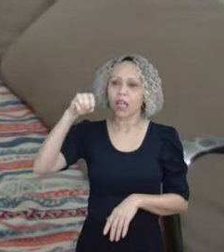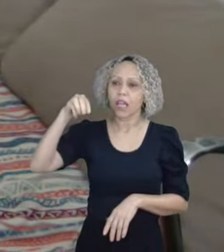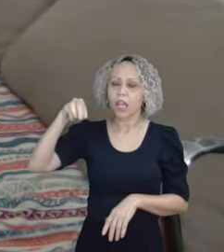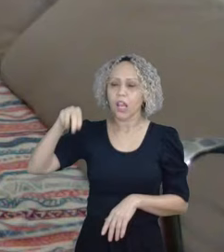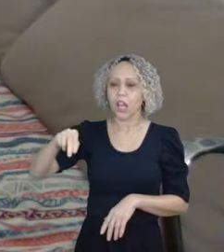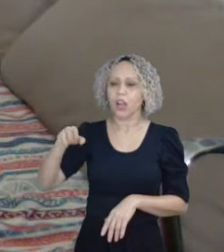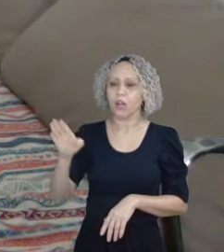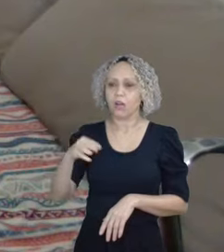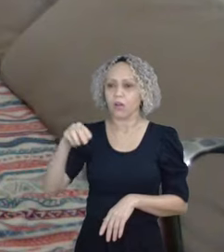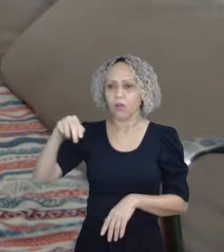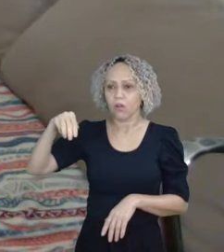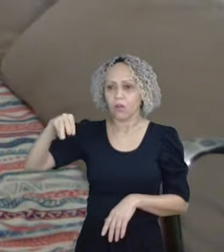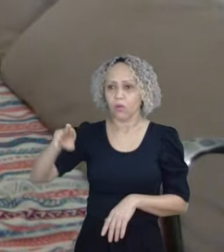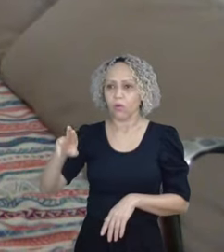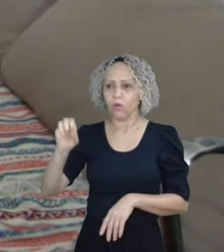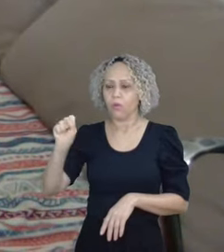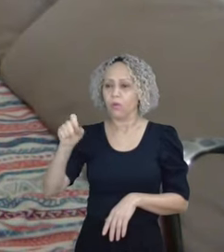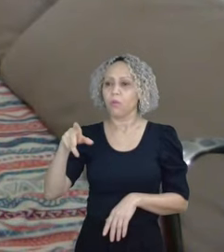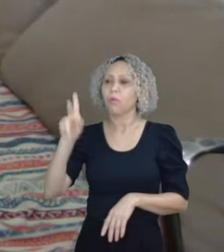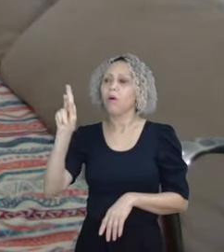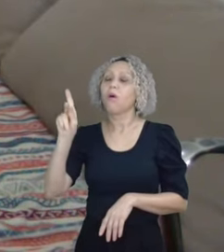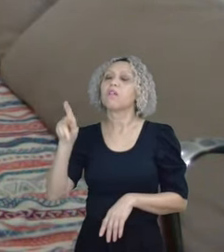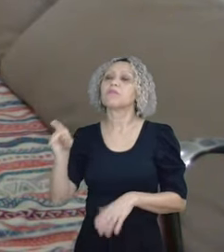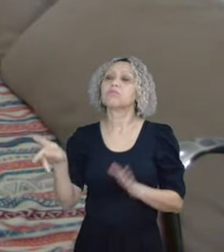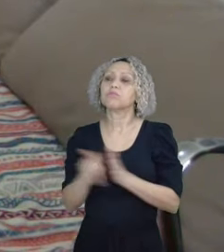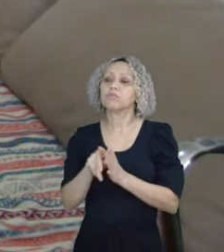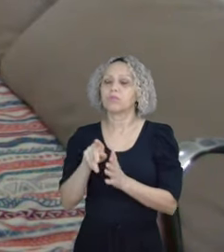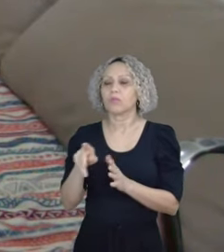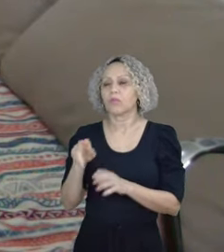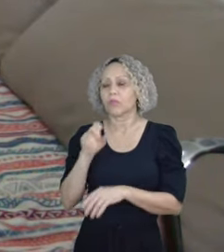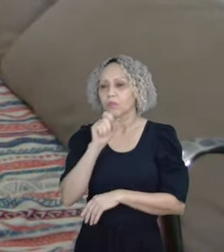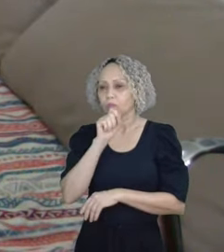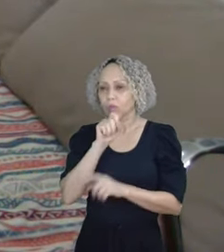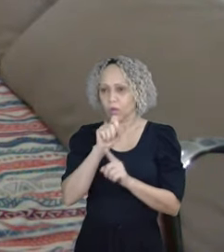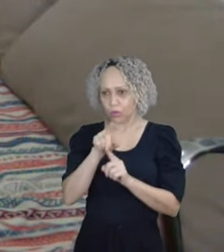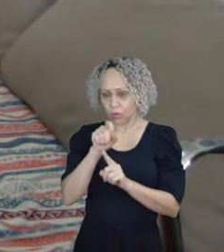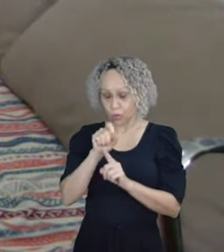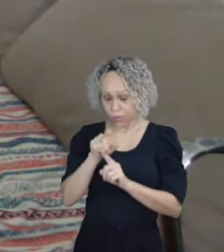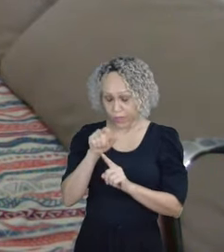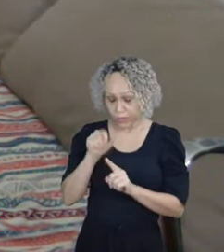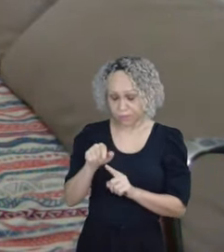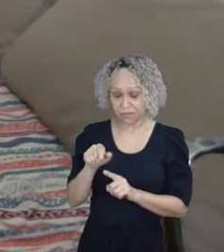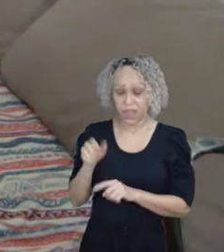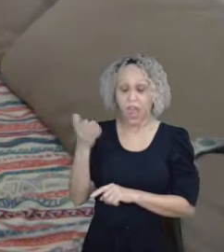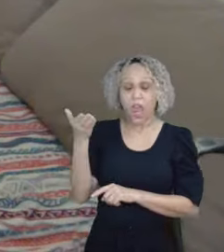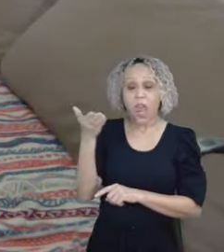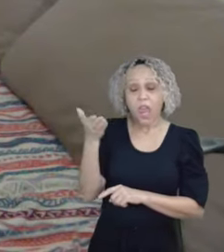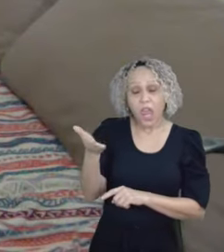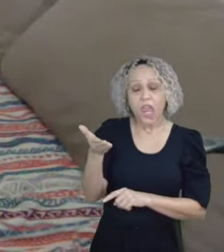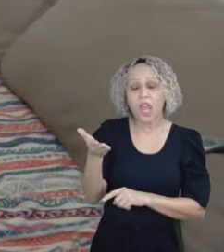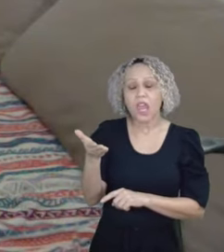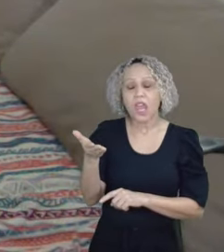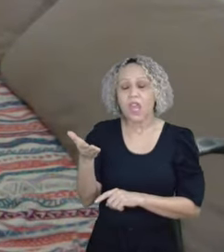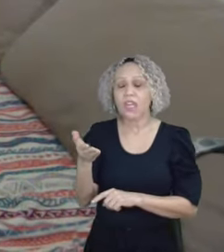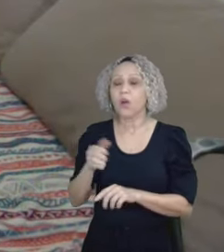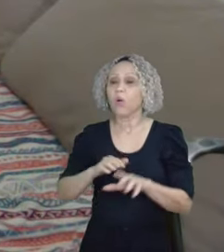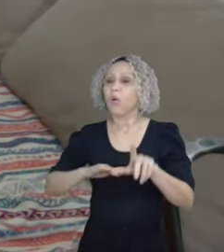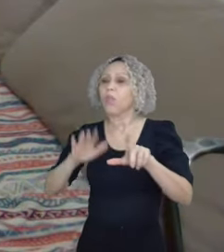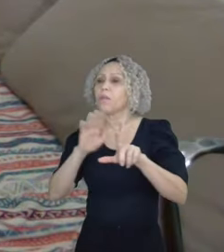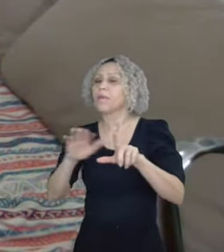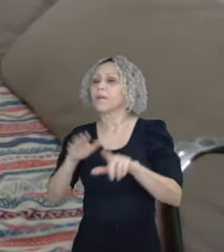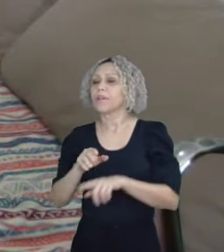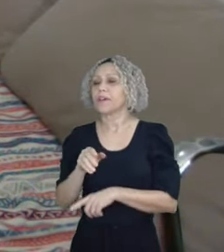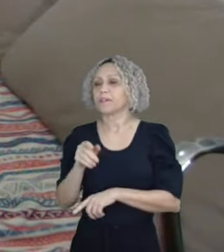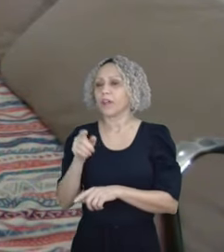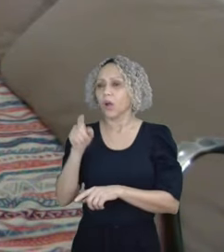numa espécie de arauto da extrema-direita mundial, e aqui no Brasil também, e utiliza a sua maior plataforma, né, o X,